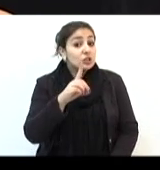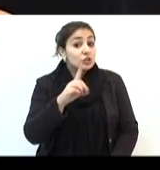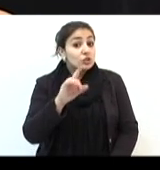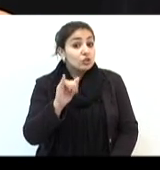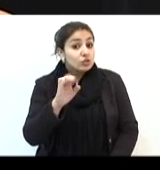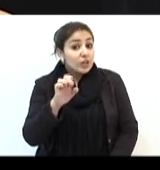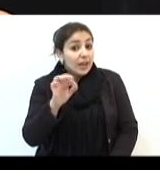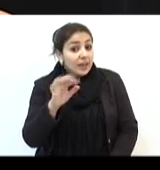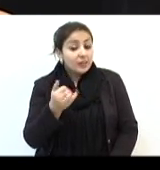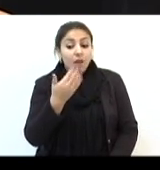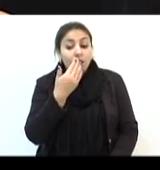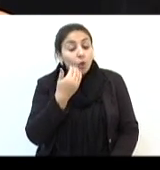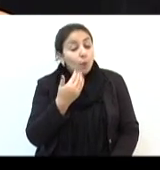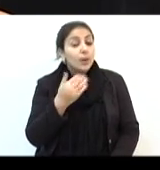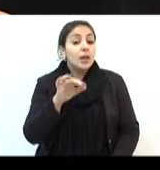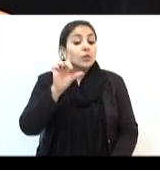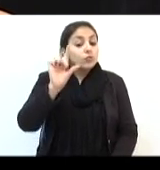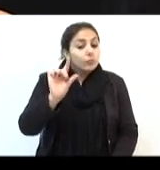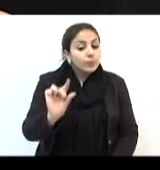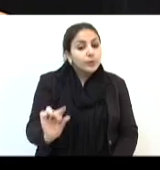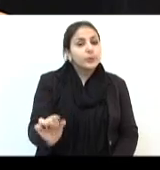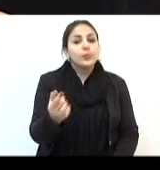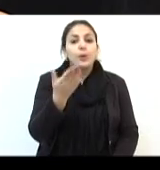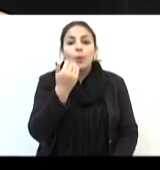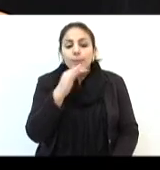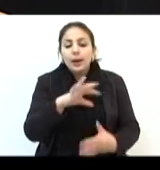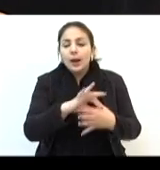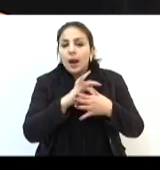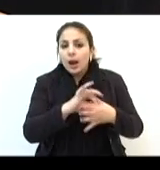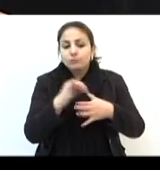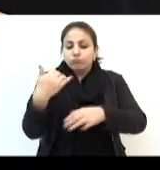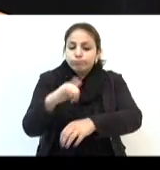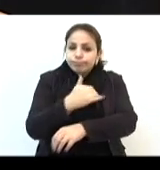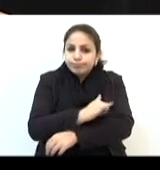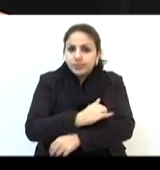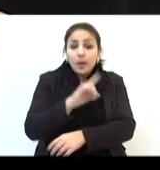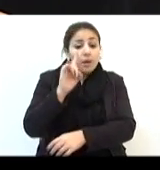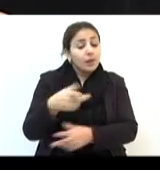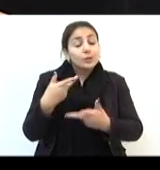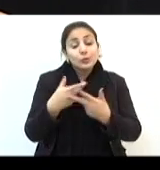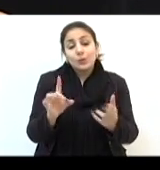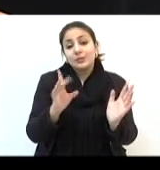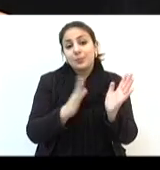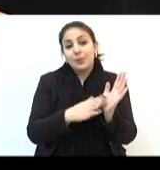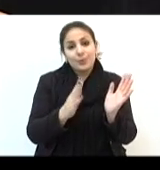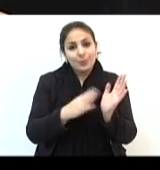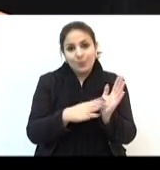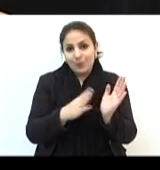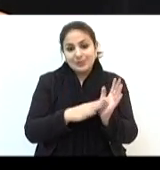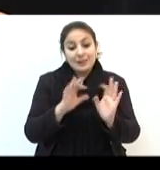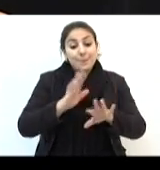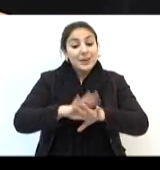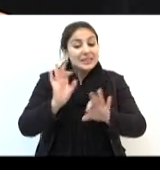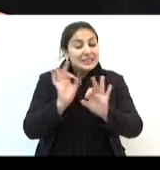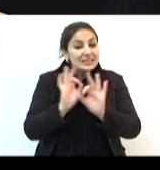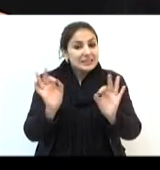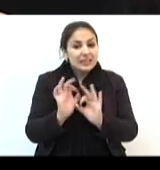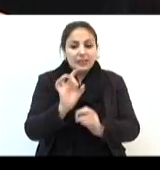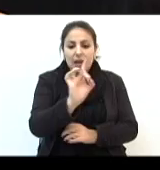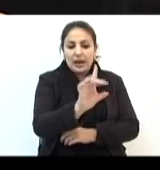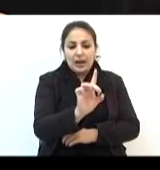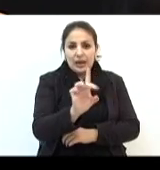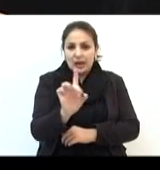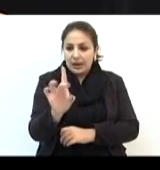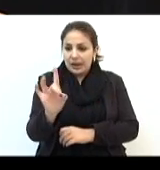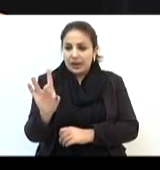Qual é? É reduzir a carne gorda, é reduzir... Então, é isso, é só essa proposição e nada mais, que possamos cada